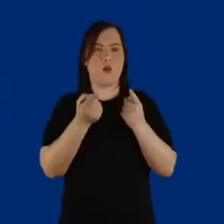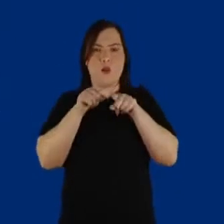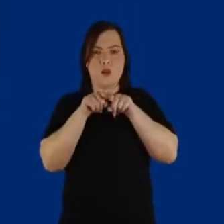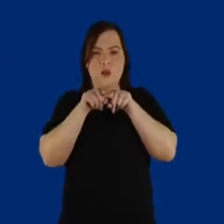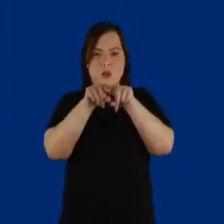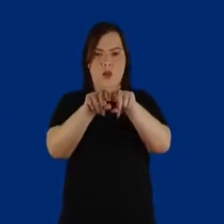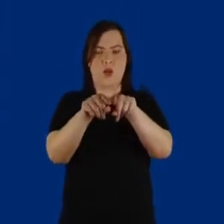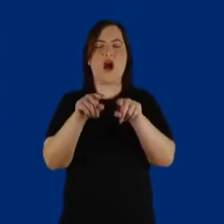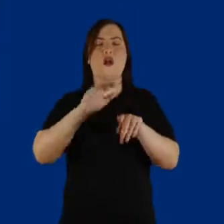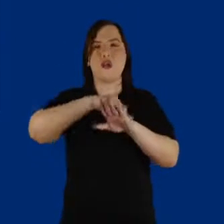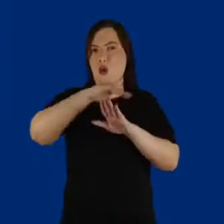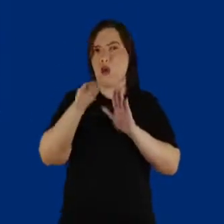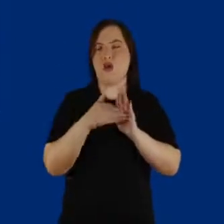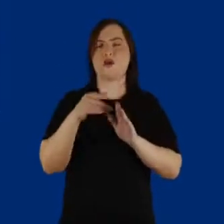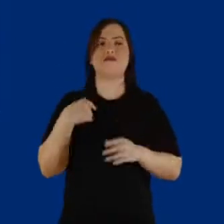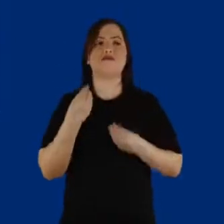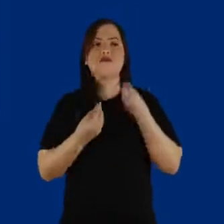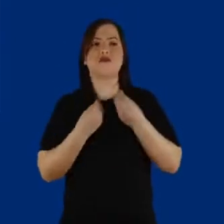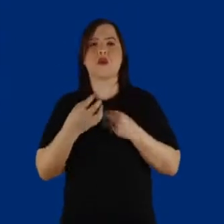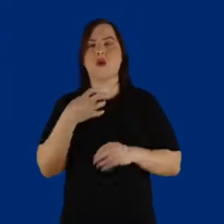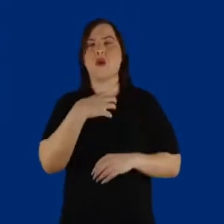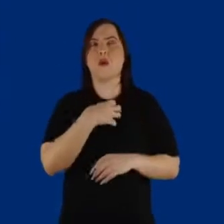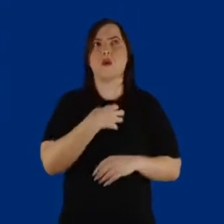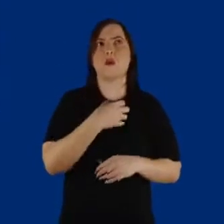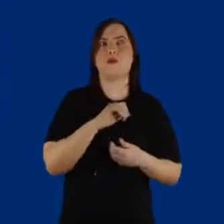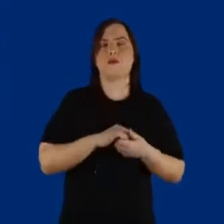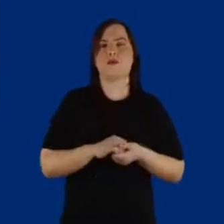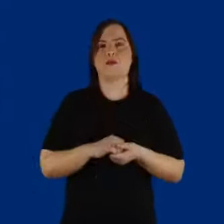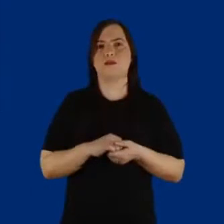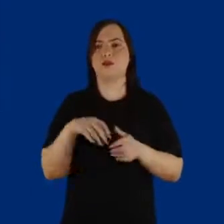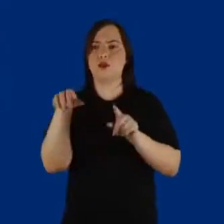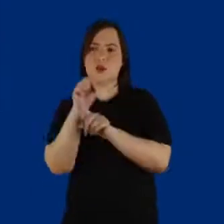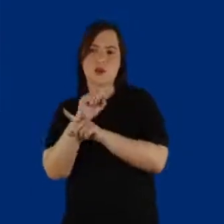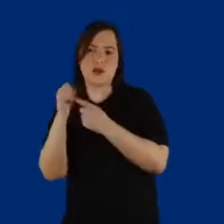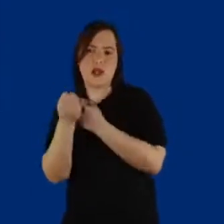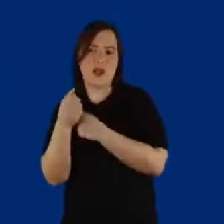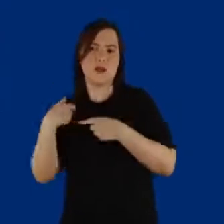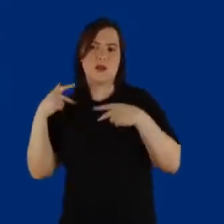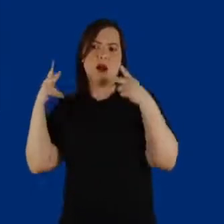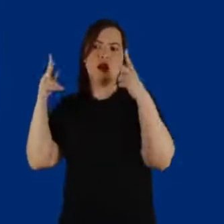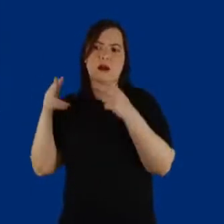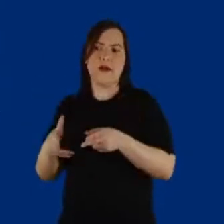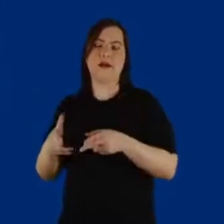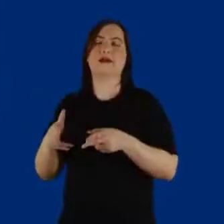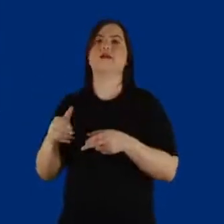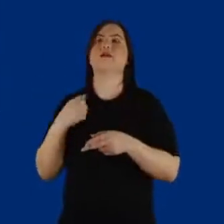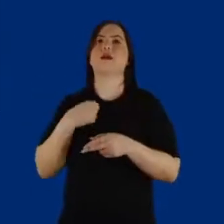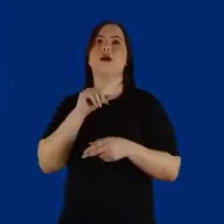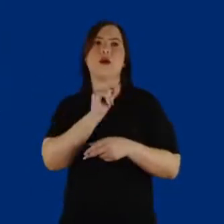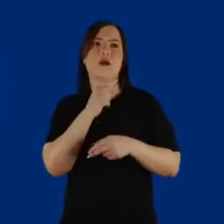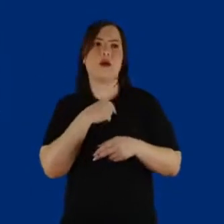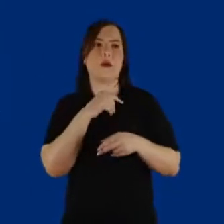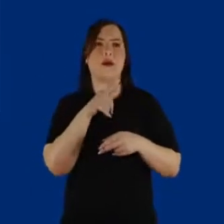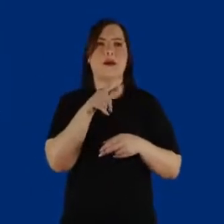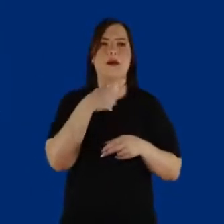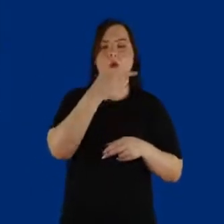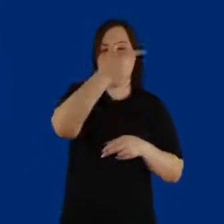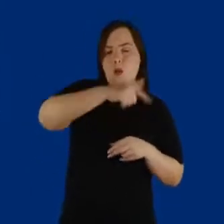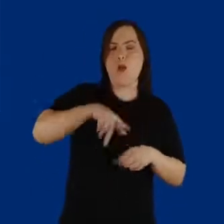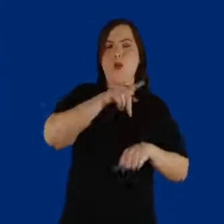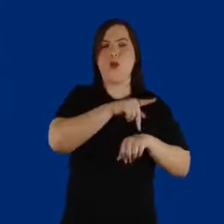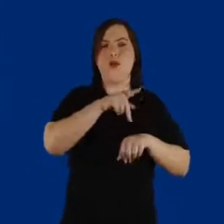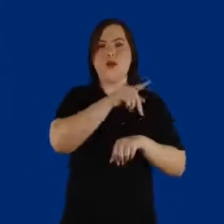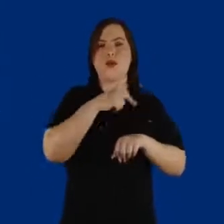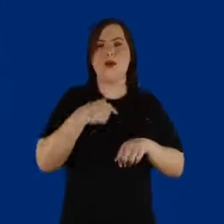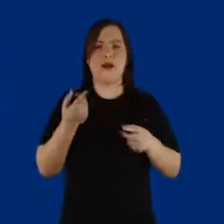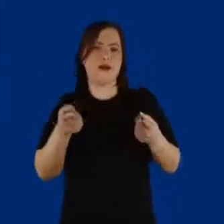eu estou numa sociedade que se estabeleceu em outro país, eu quero ser